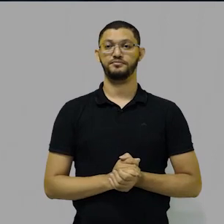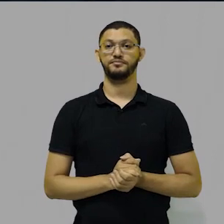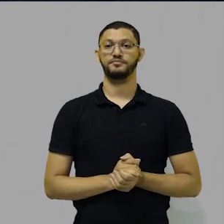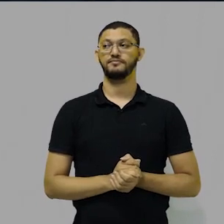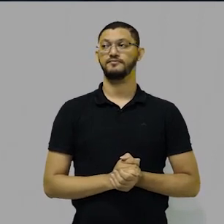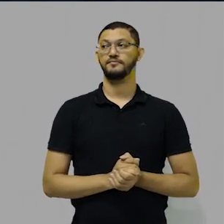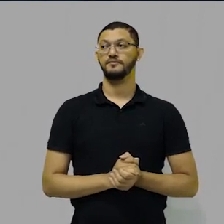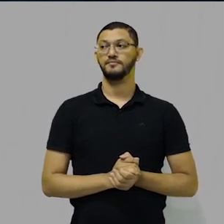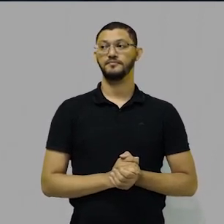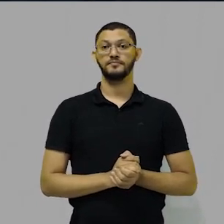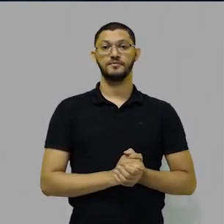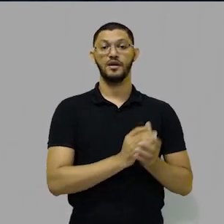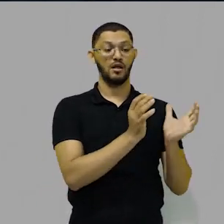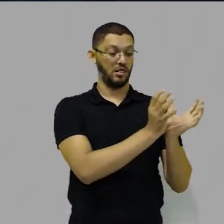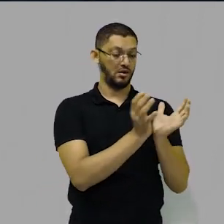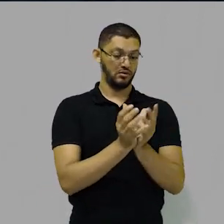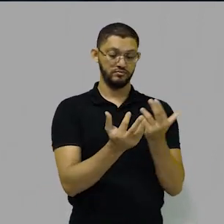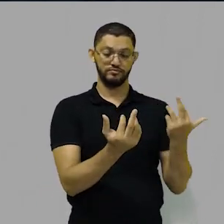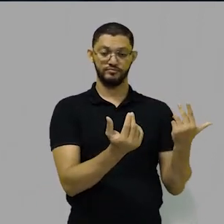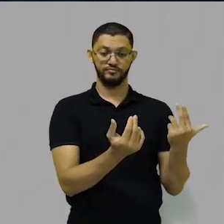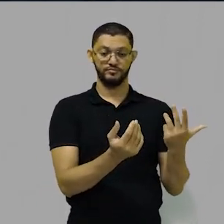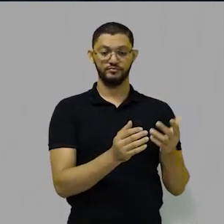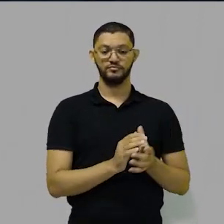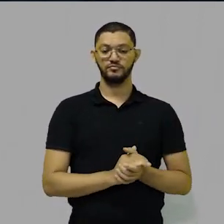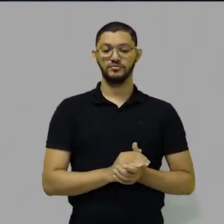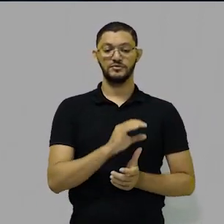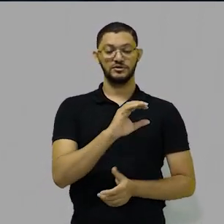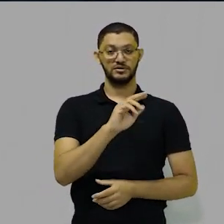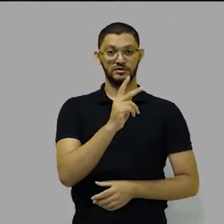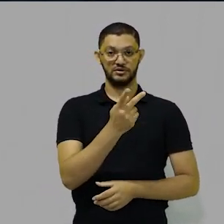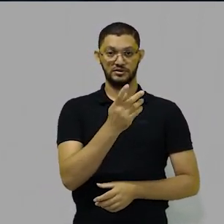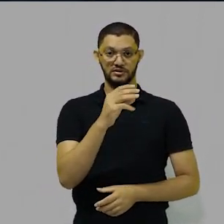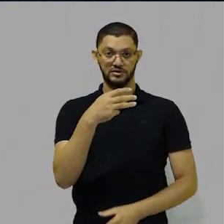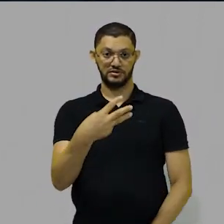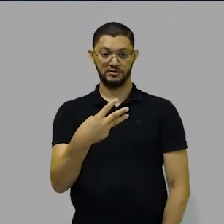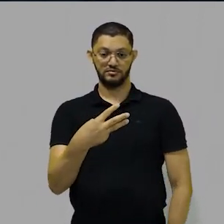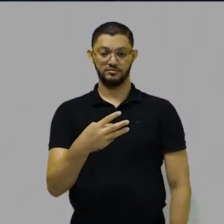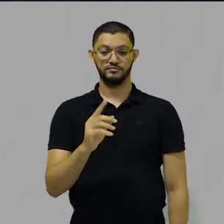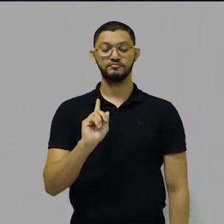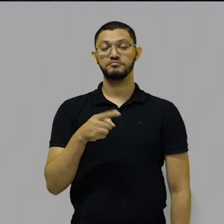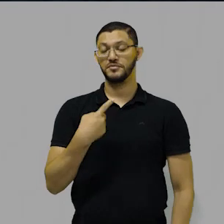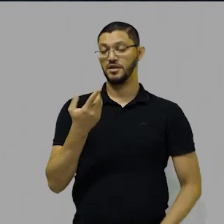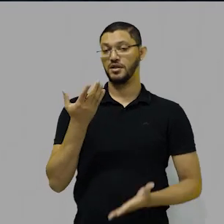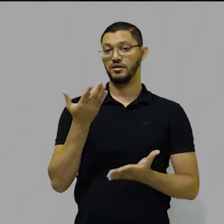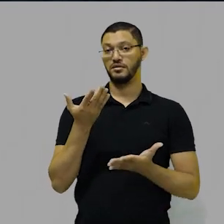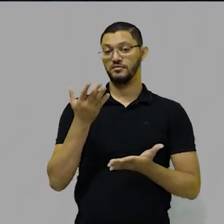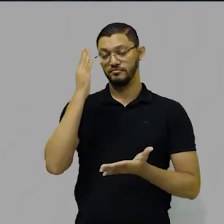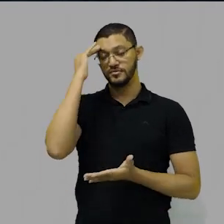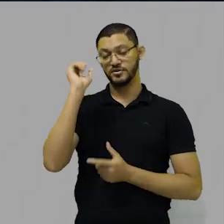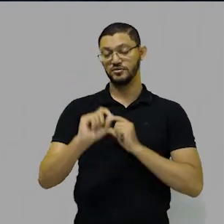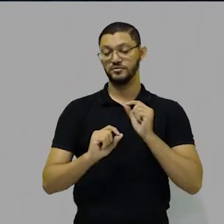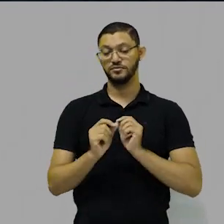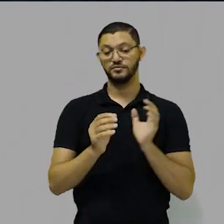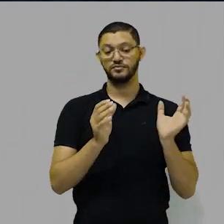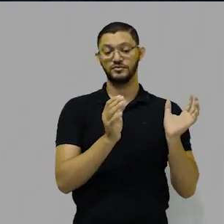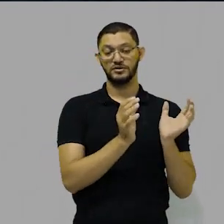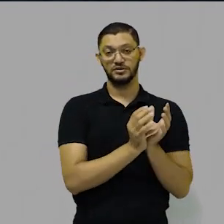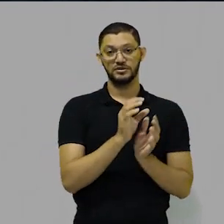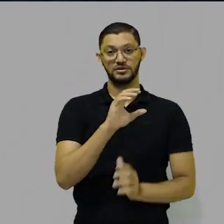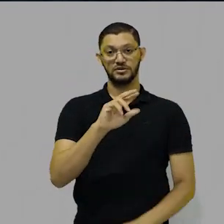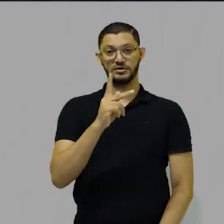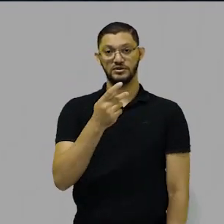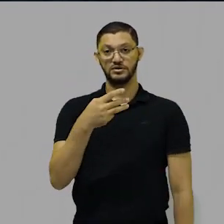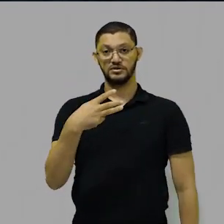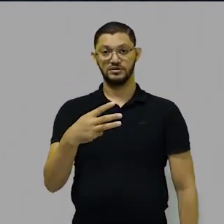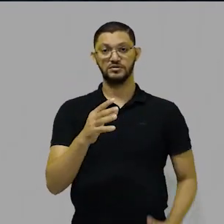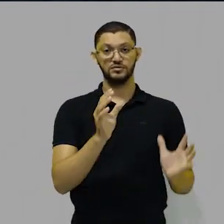grupos são grupos iguais, é o grupo CH3. E nós já sabemos que o grupo CH3 é